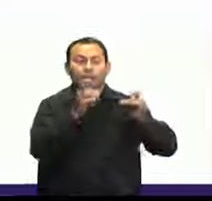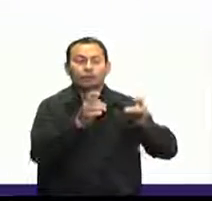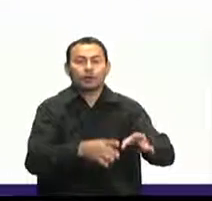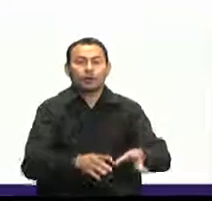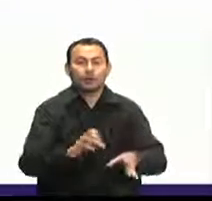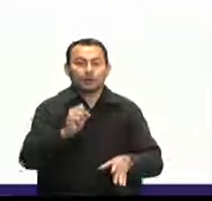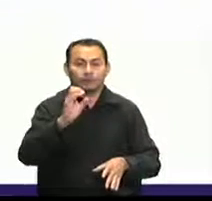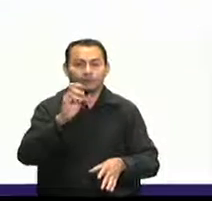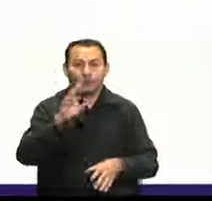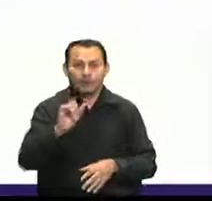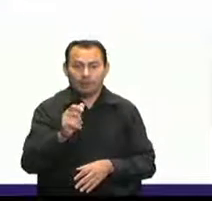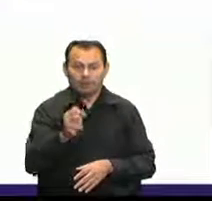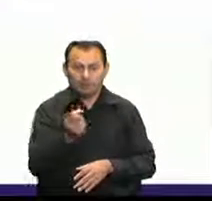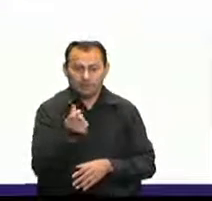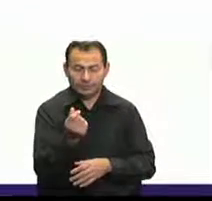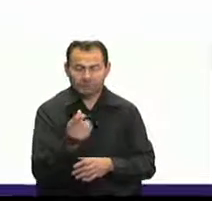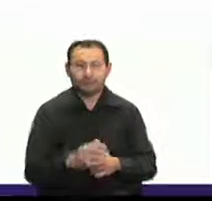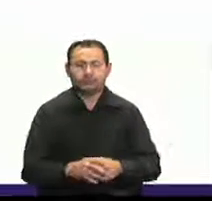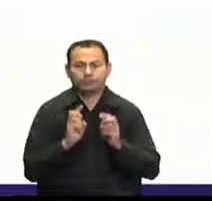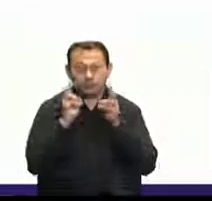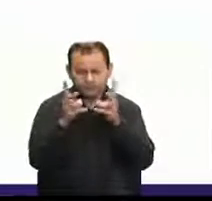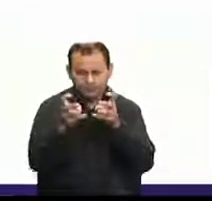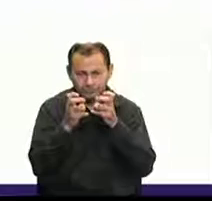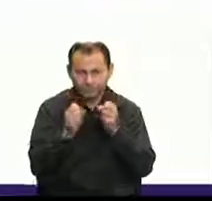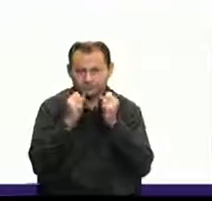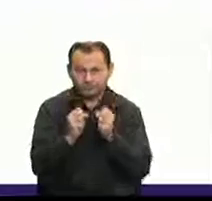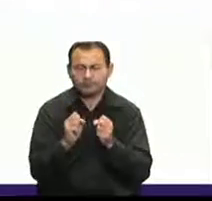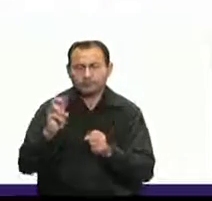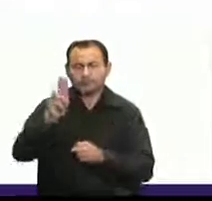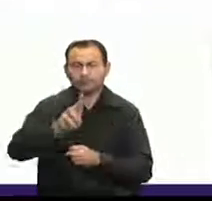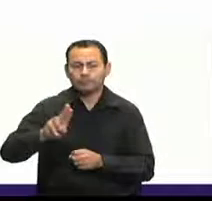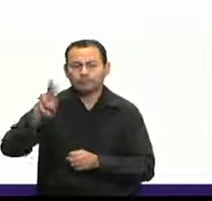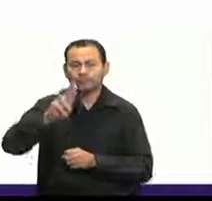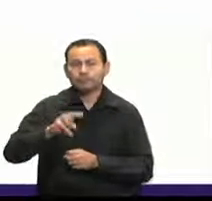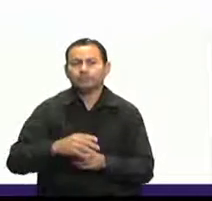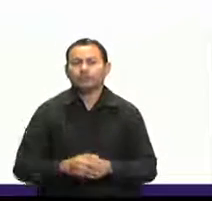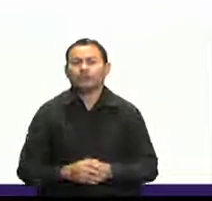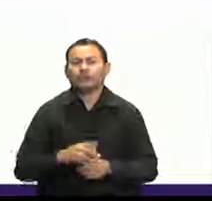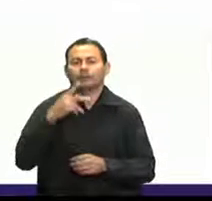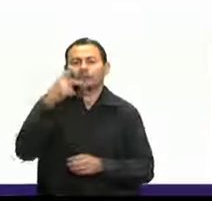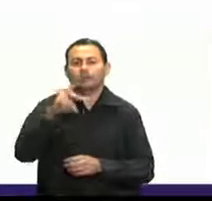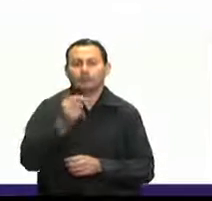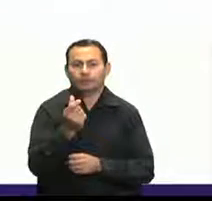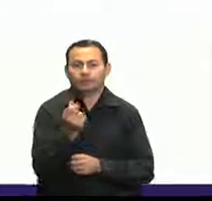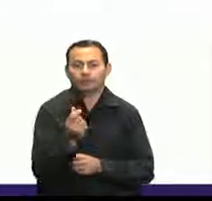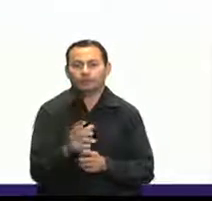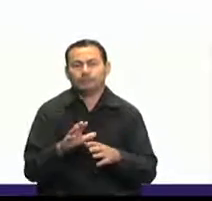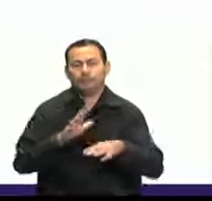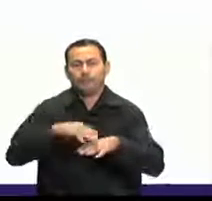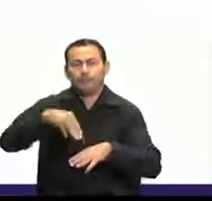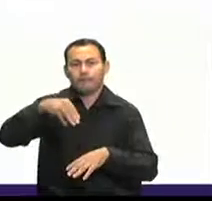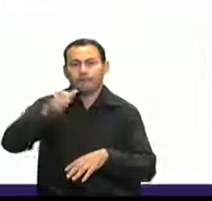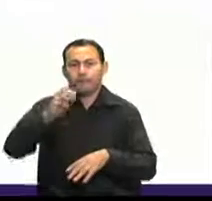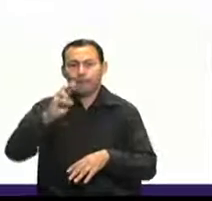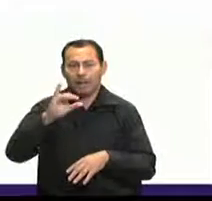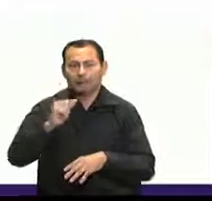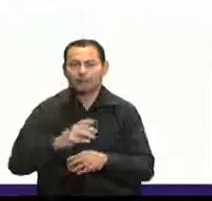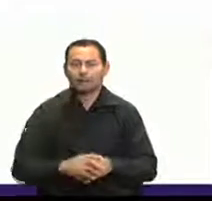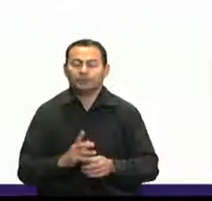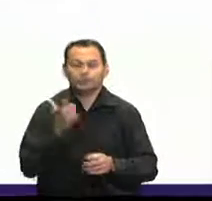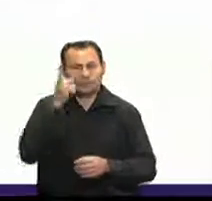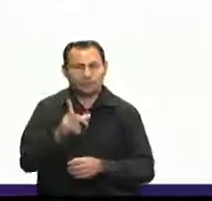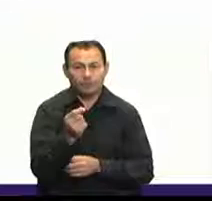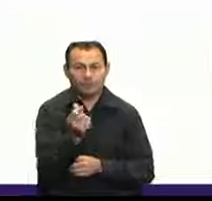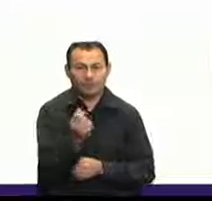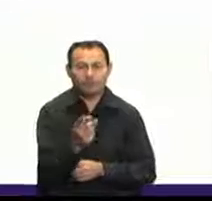de dinheiro e percebeu que pode aplicar esse seu dinheiro tomar se ela acumulou renda